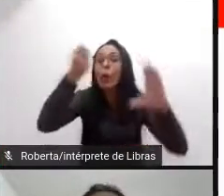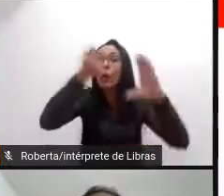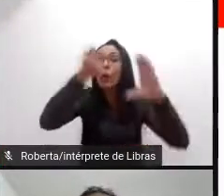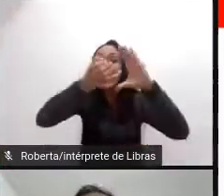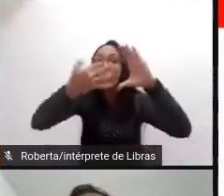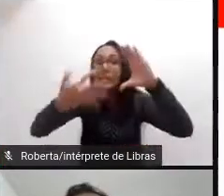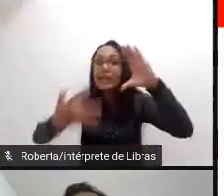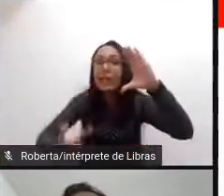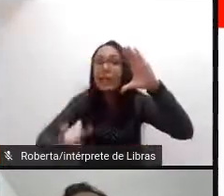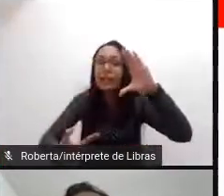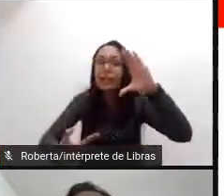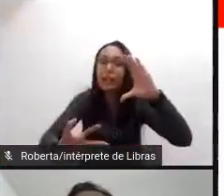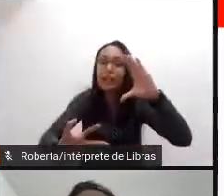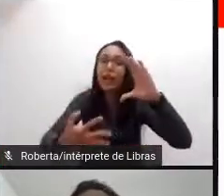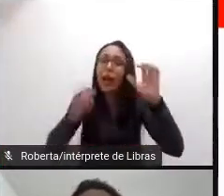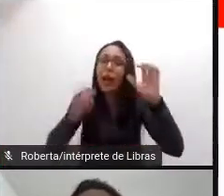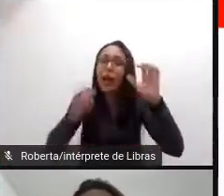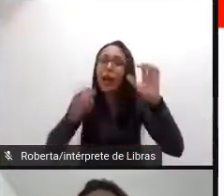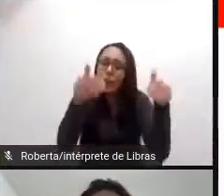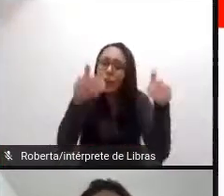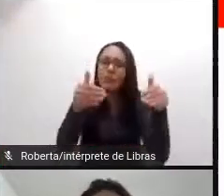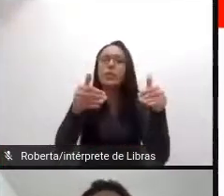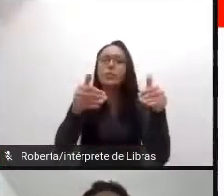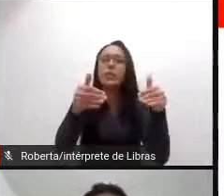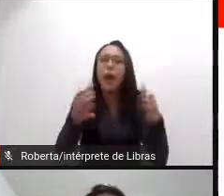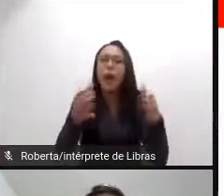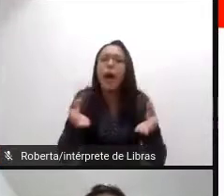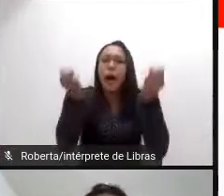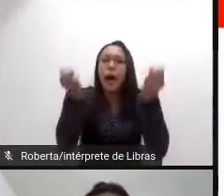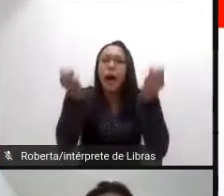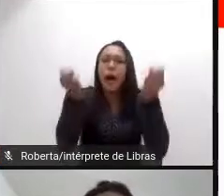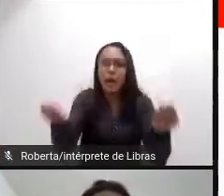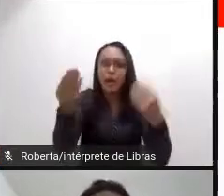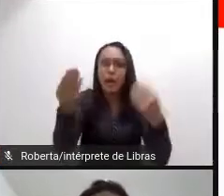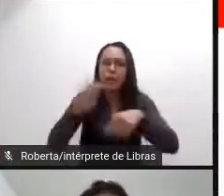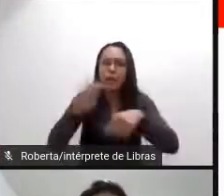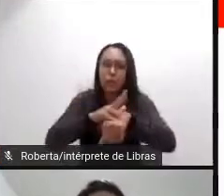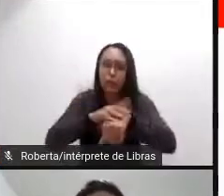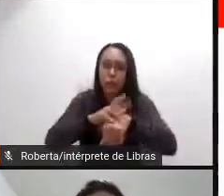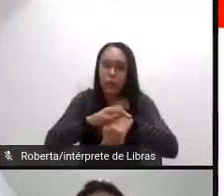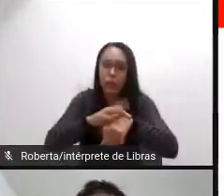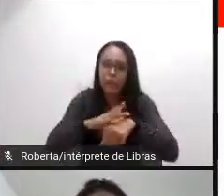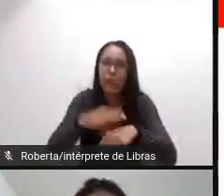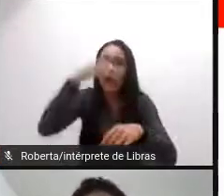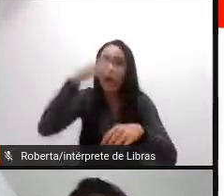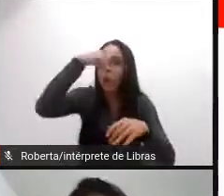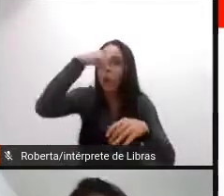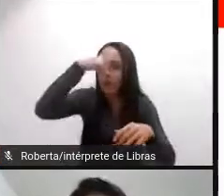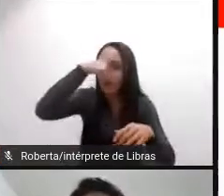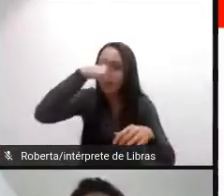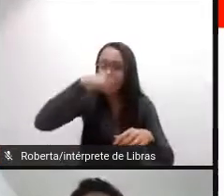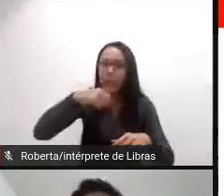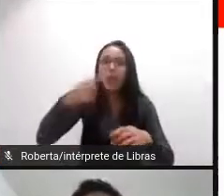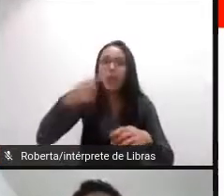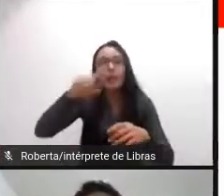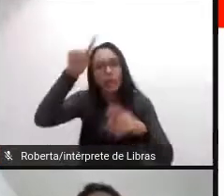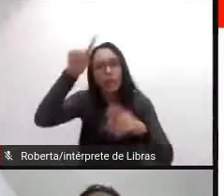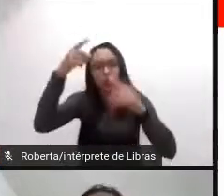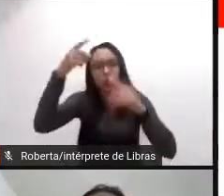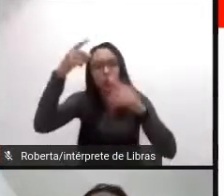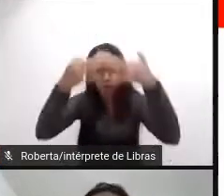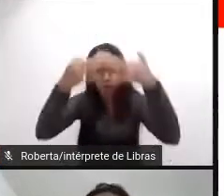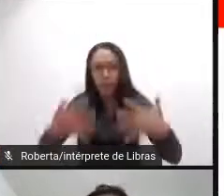específicas. A versão leve da doença seria essa gripe, que mais na frente nós vamos estudar direitinho os sinais e